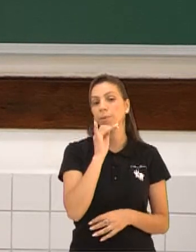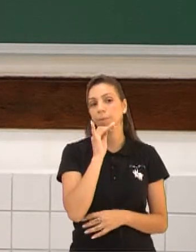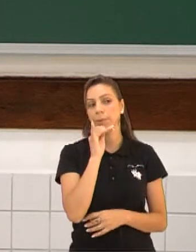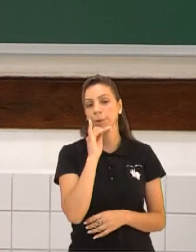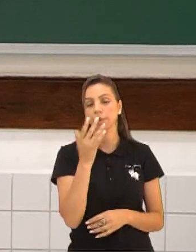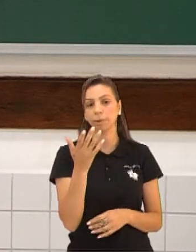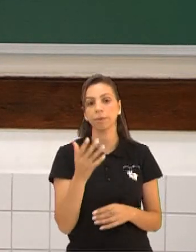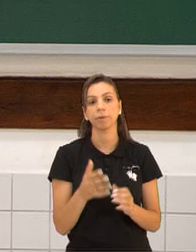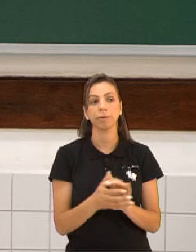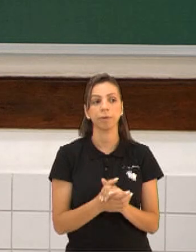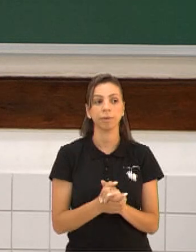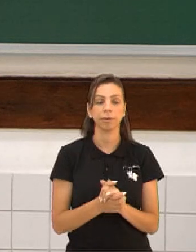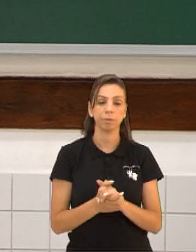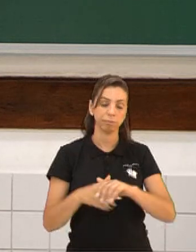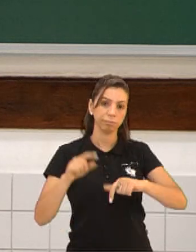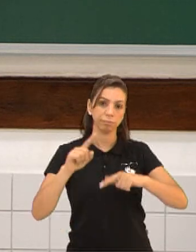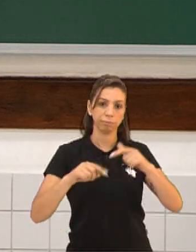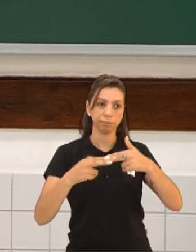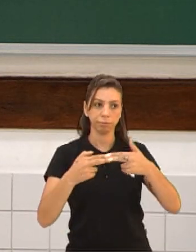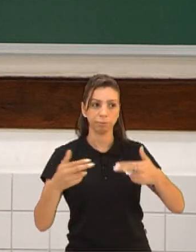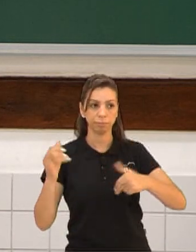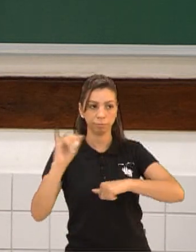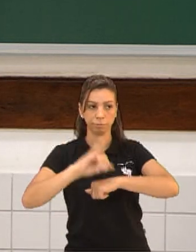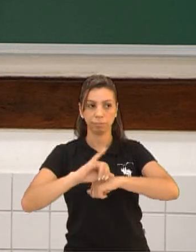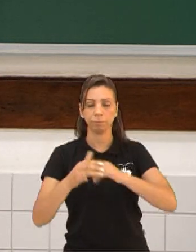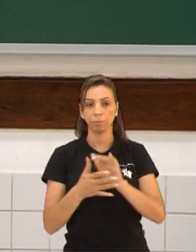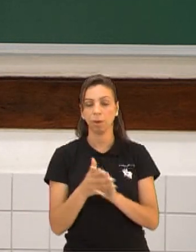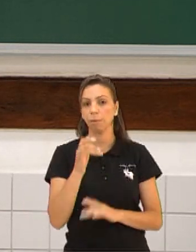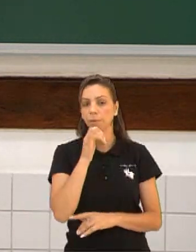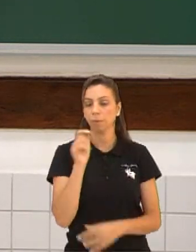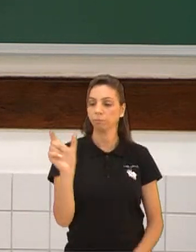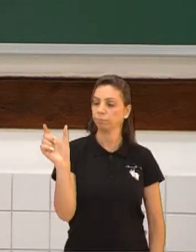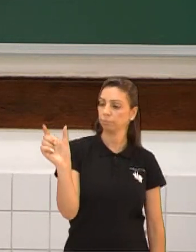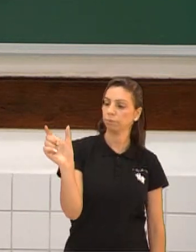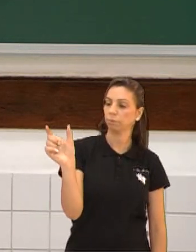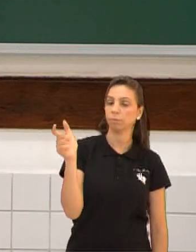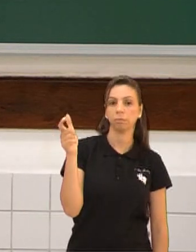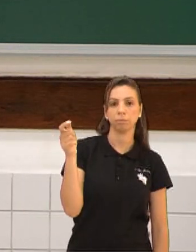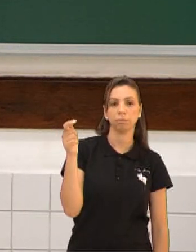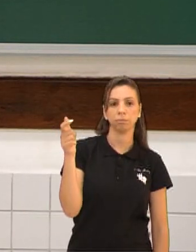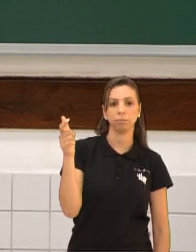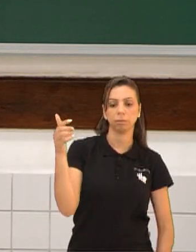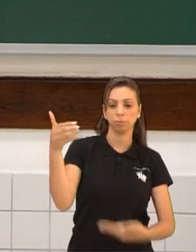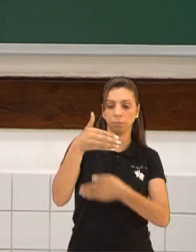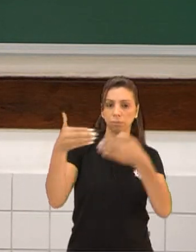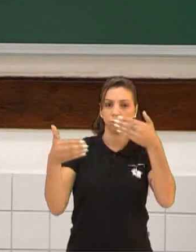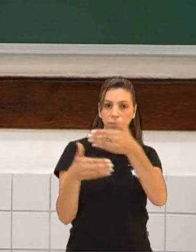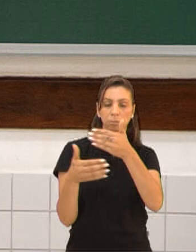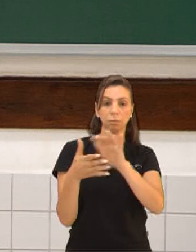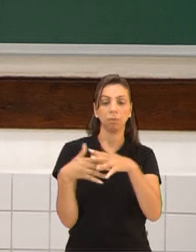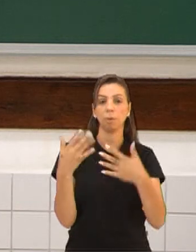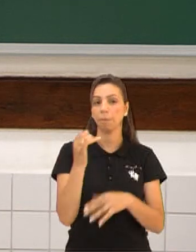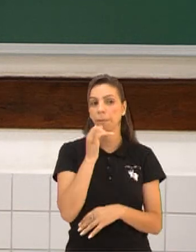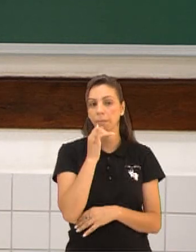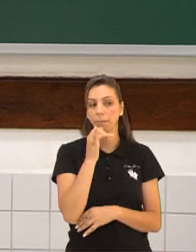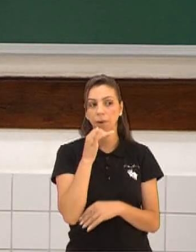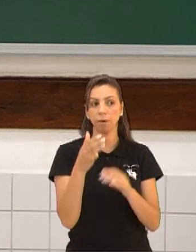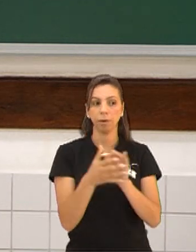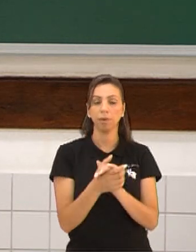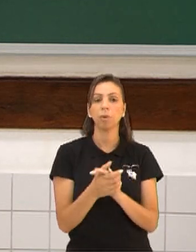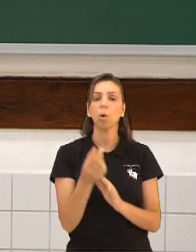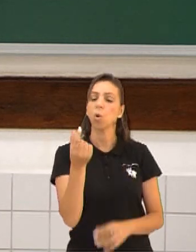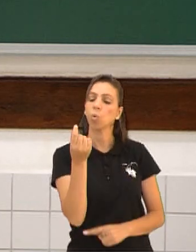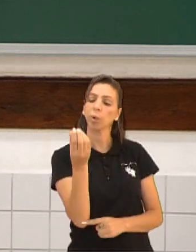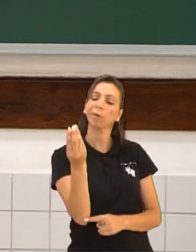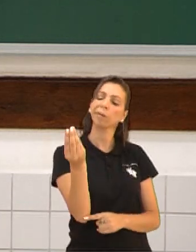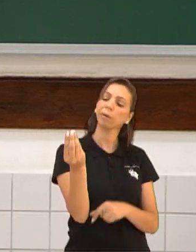estou pegando num objeto aqui, isso se chama passador de slides. Estou pegando nele. Tudo que envolver, por exemplo, o que